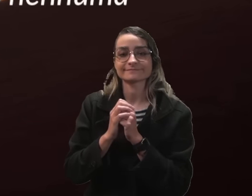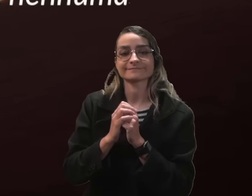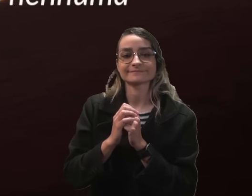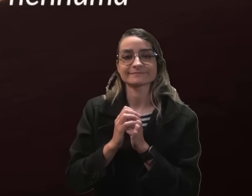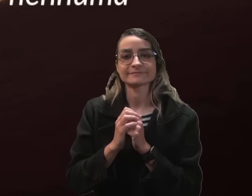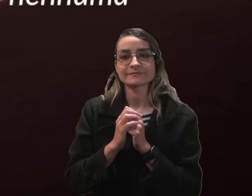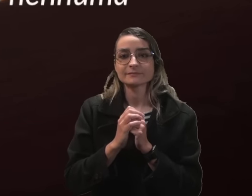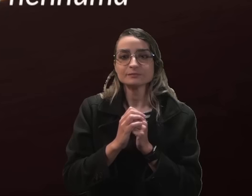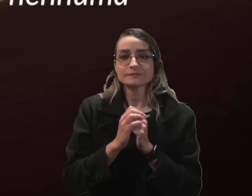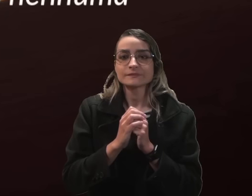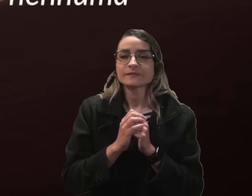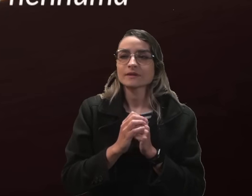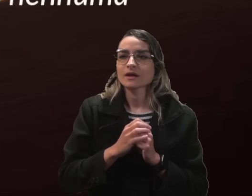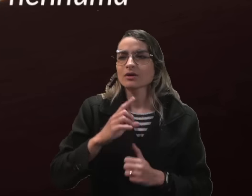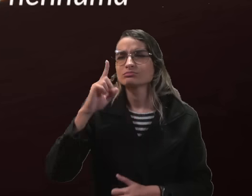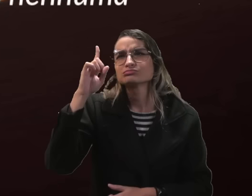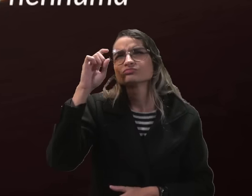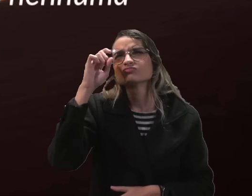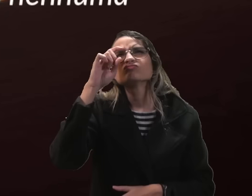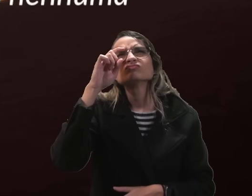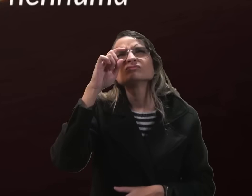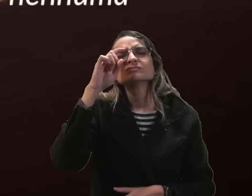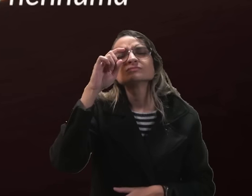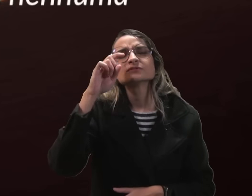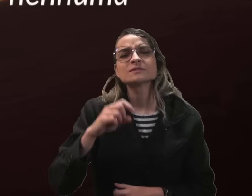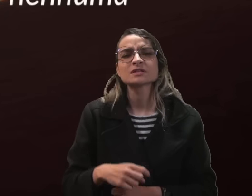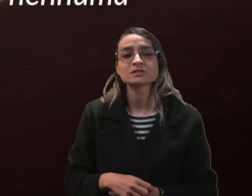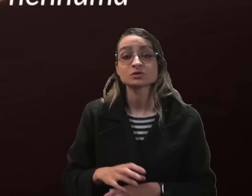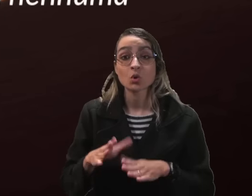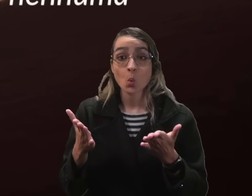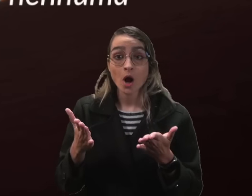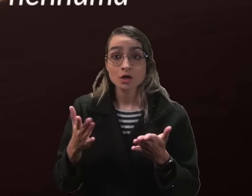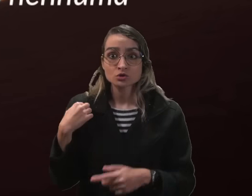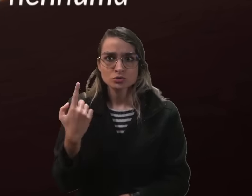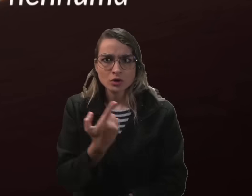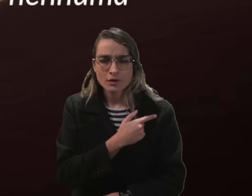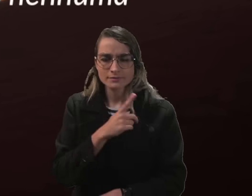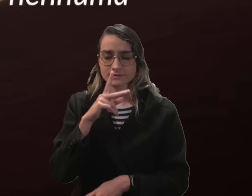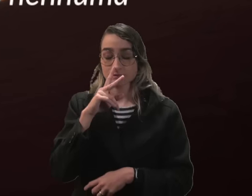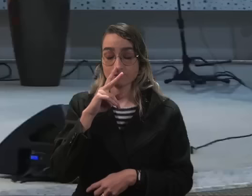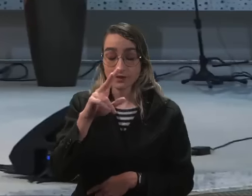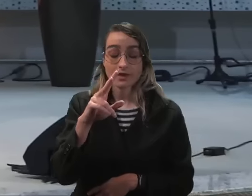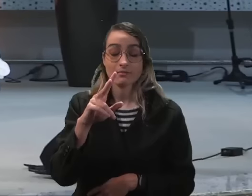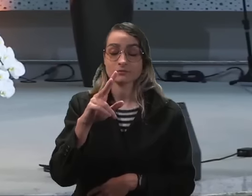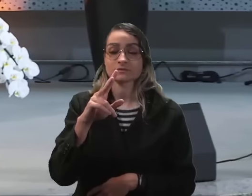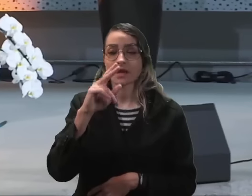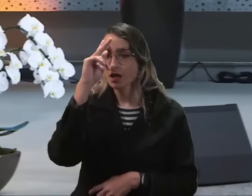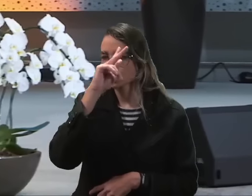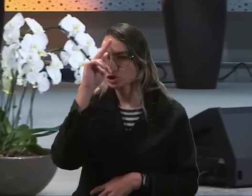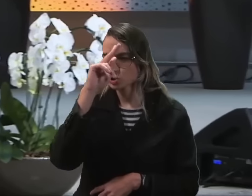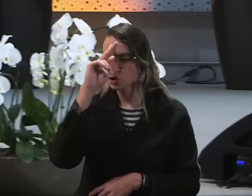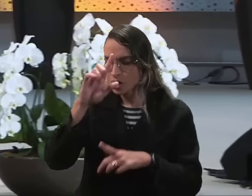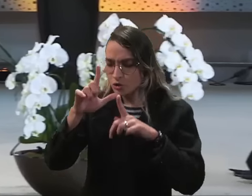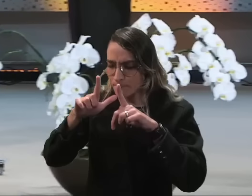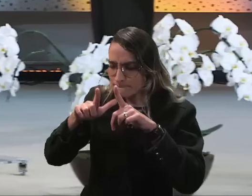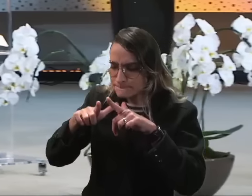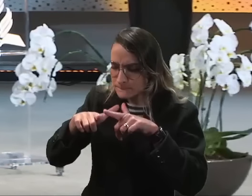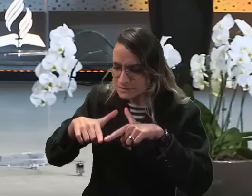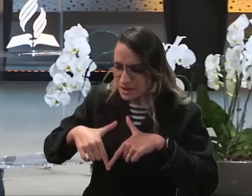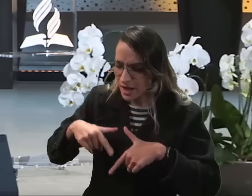lamentavelmente quando a gente vê a história do povo de Deus a forma como Deus o libertou como Deus o conduziu como Deus o